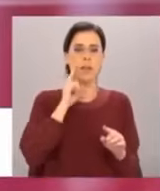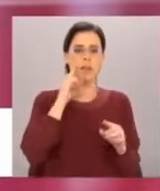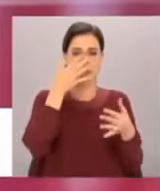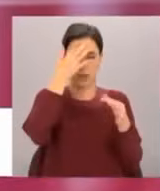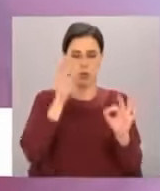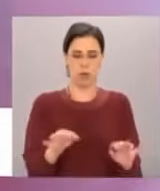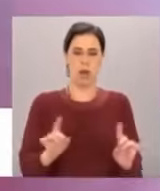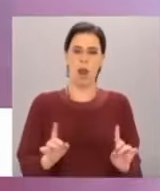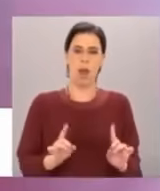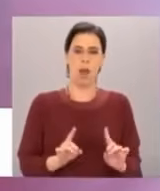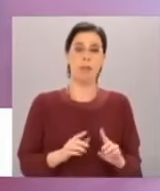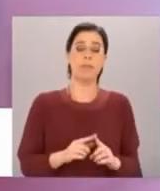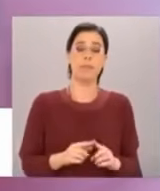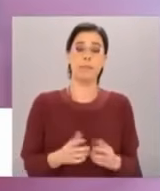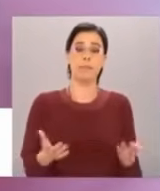não